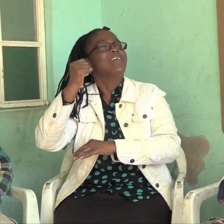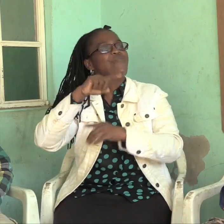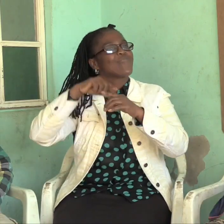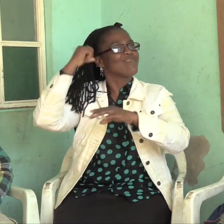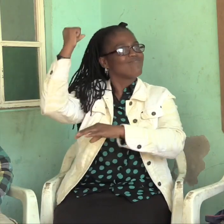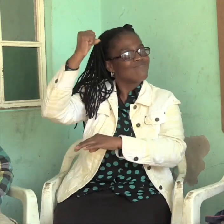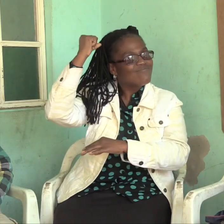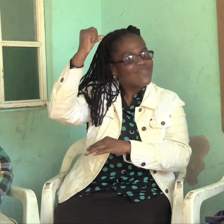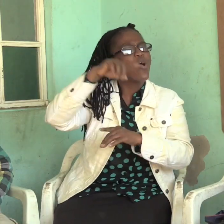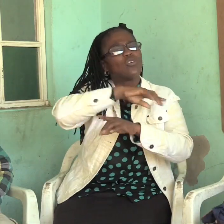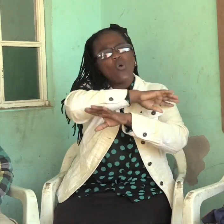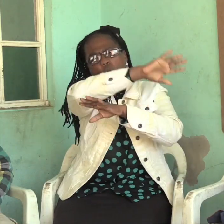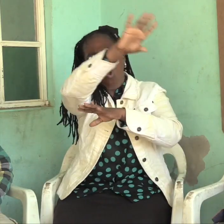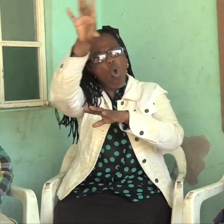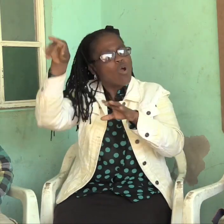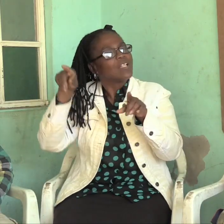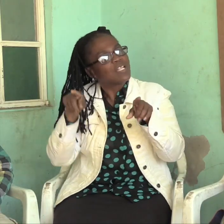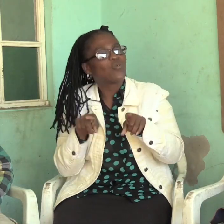ah